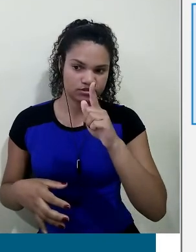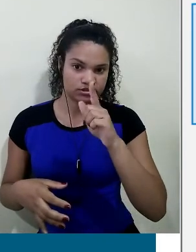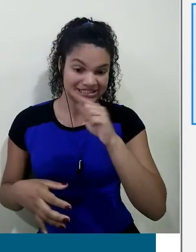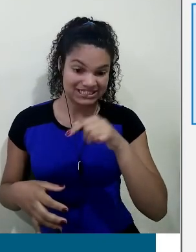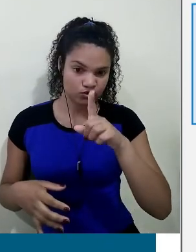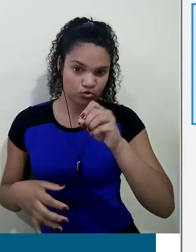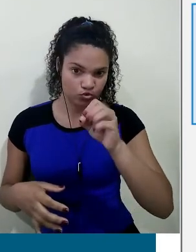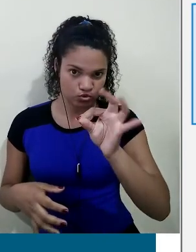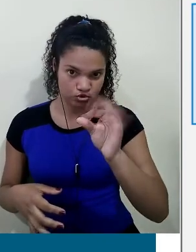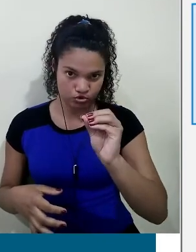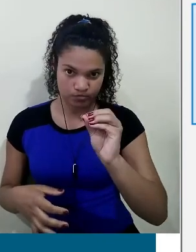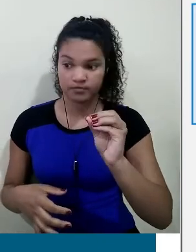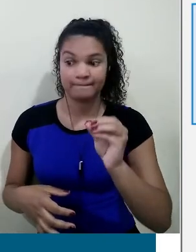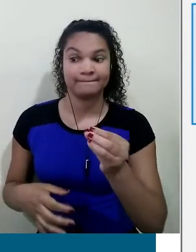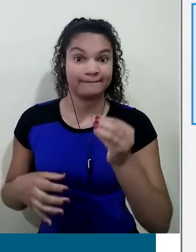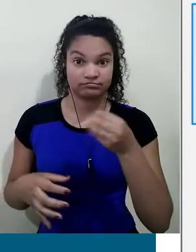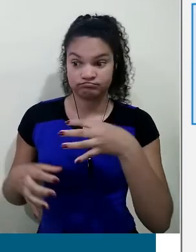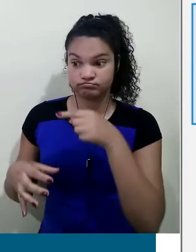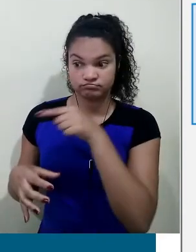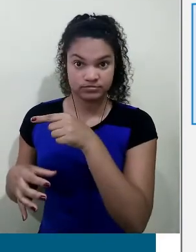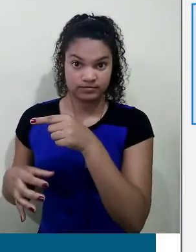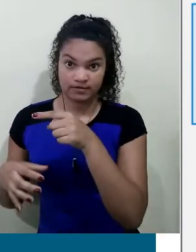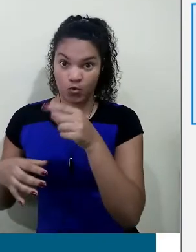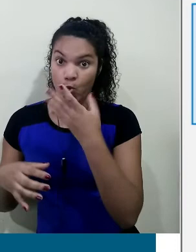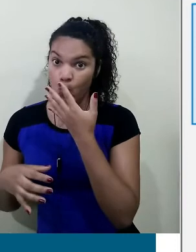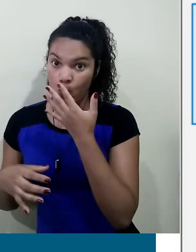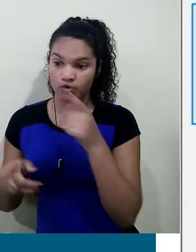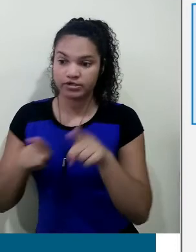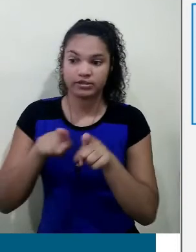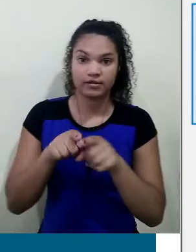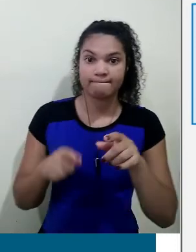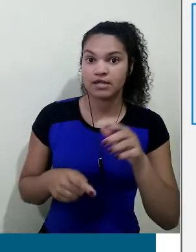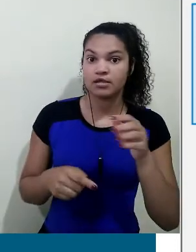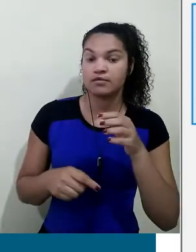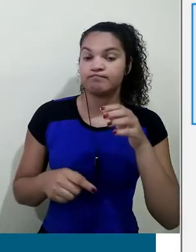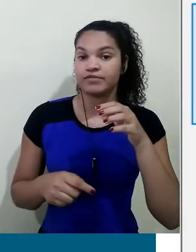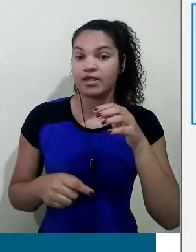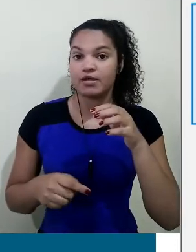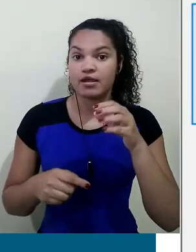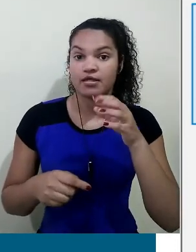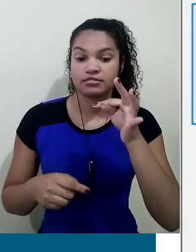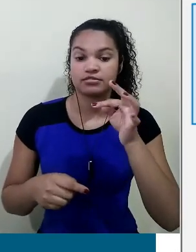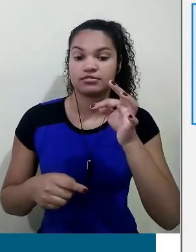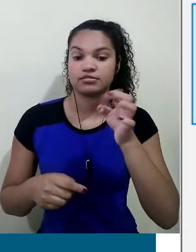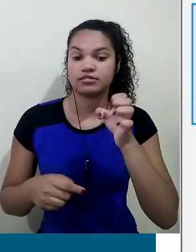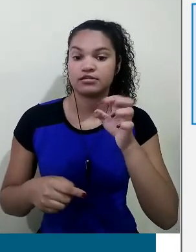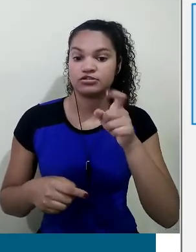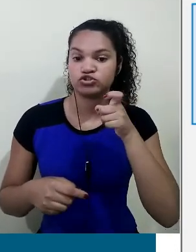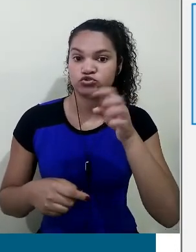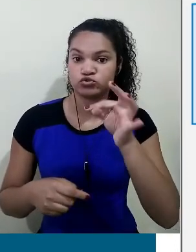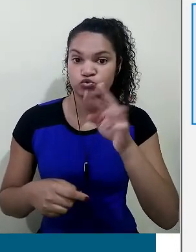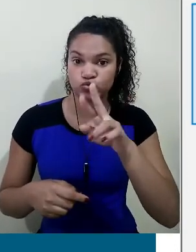e heterozigotos para a textura da semente. Como eu já disse, de acordo com a segunda lei de Mendel, o evento cor da semente ocorre de